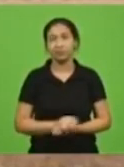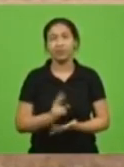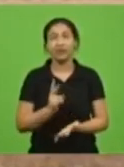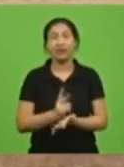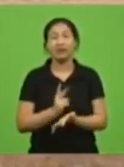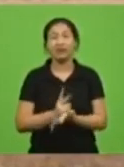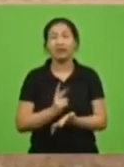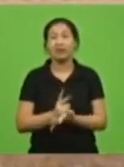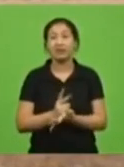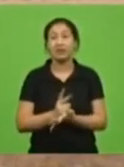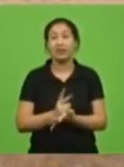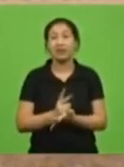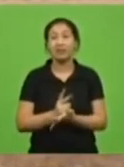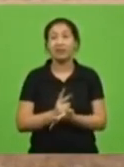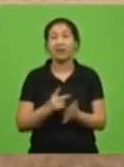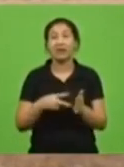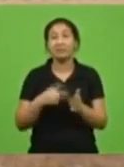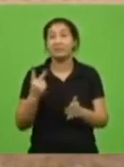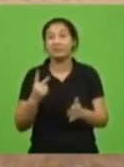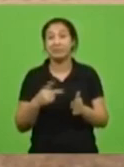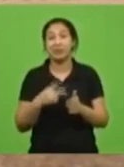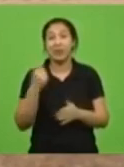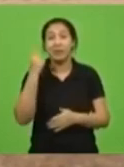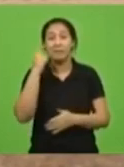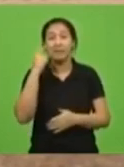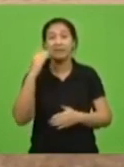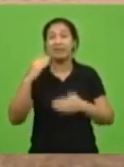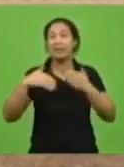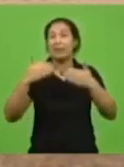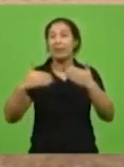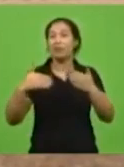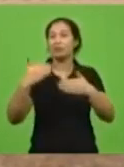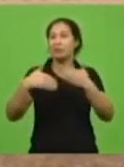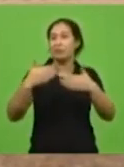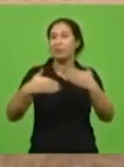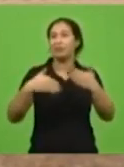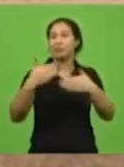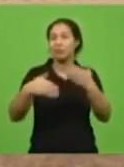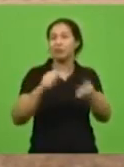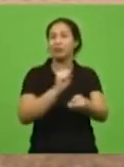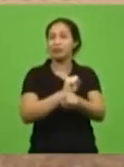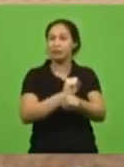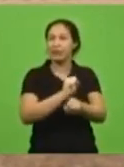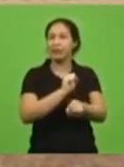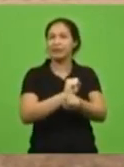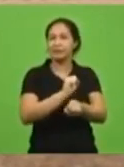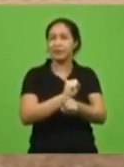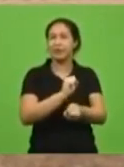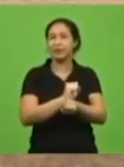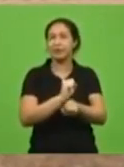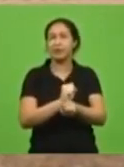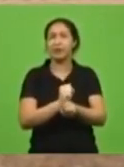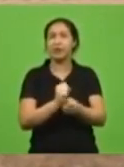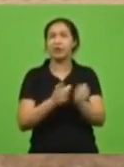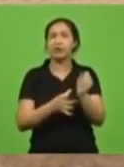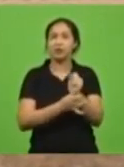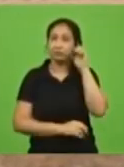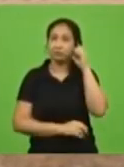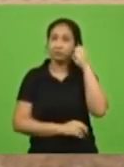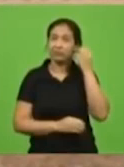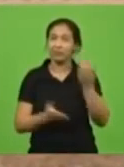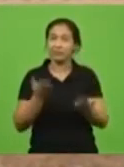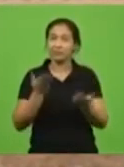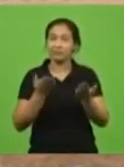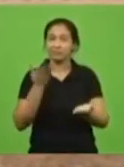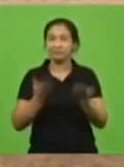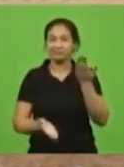segundo plano, é sempre depois. A segurança pública com orçamento enxutíssimo.